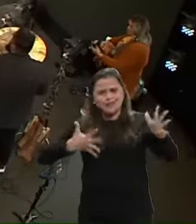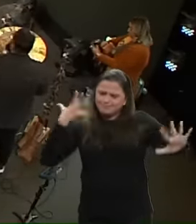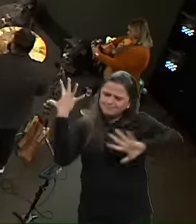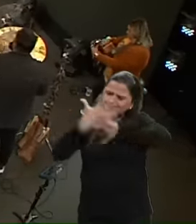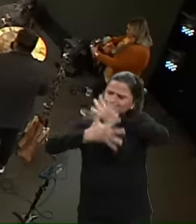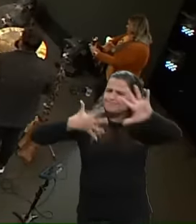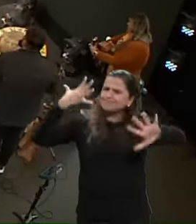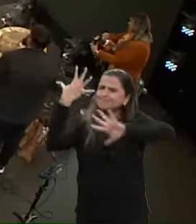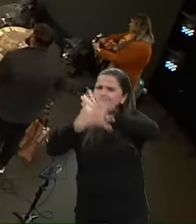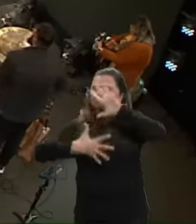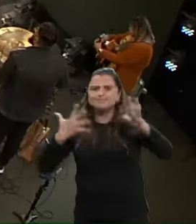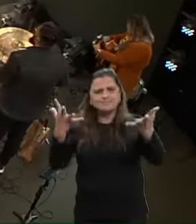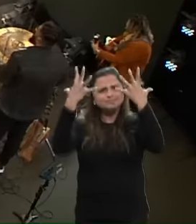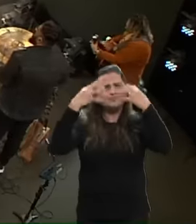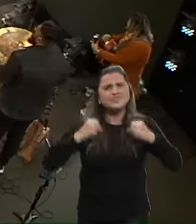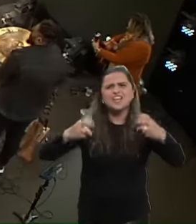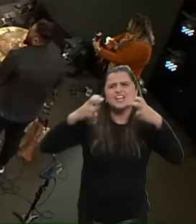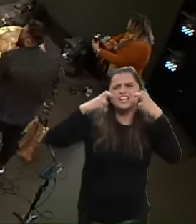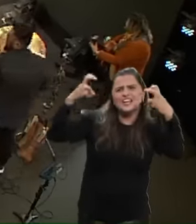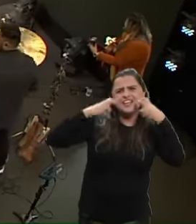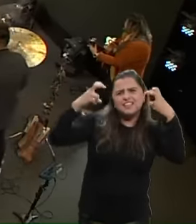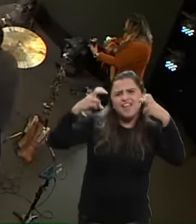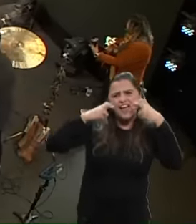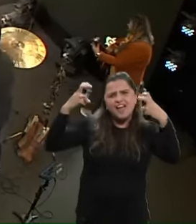boca e dá grito.